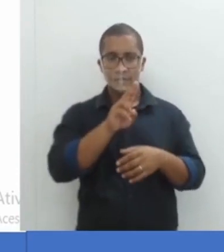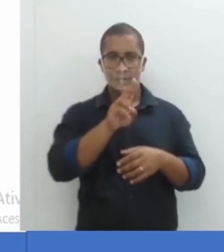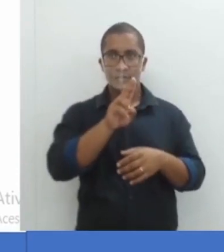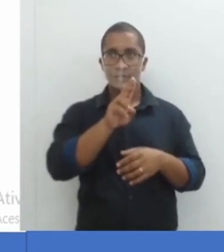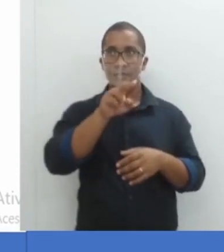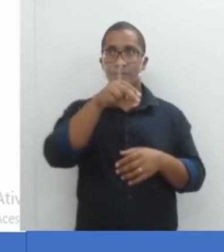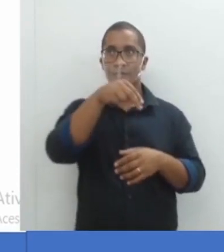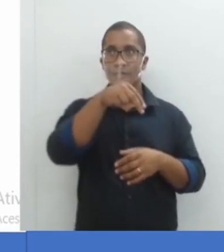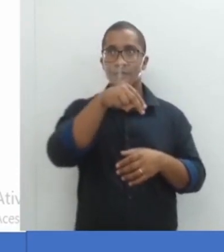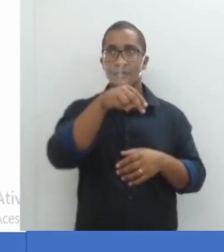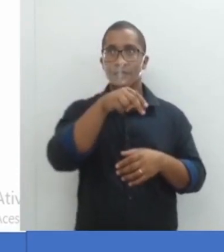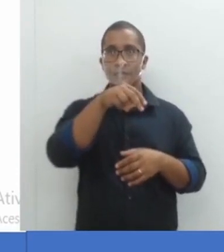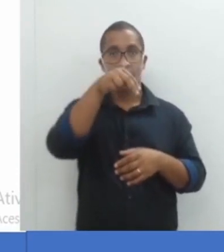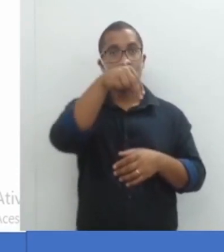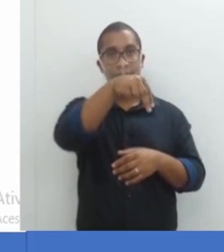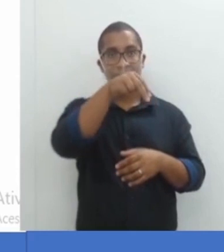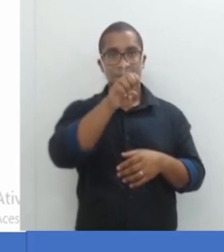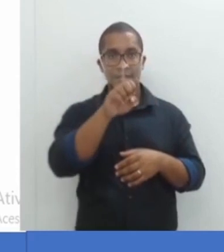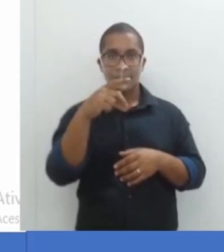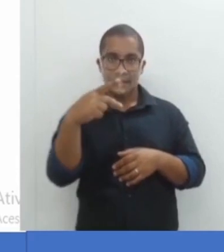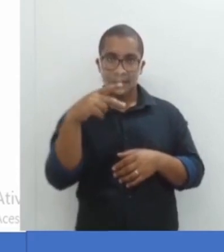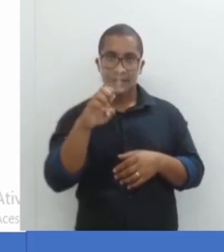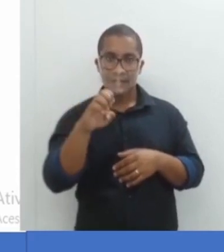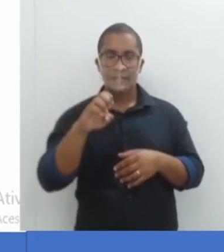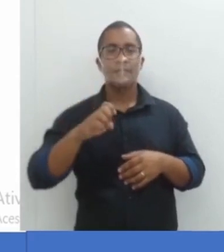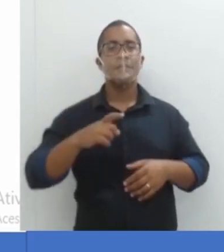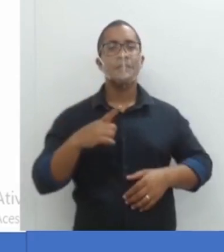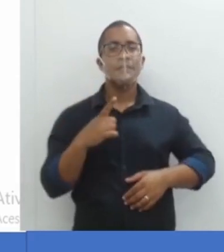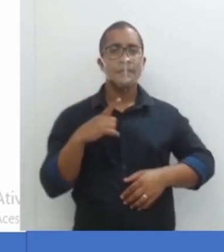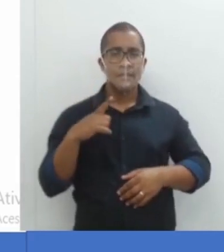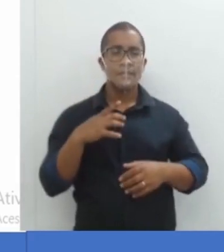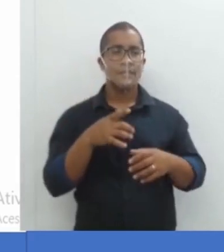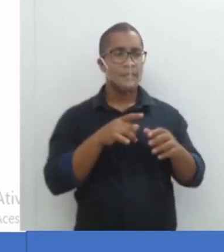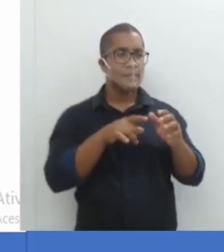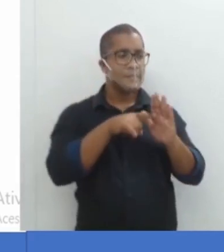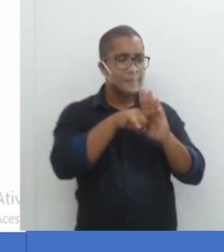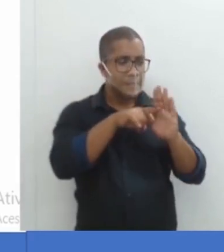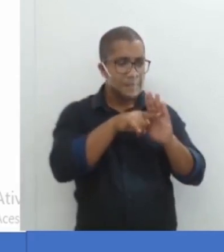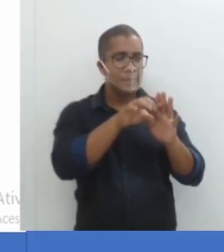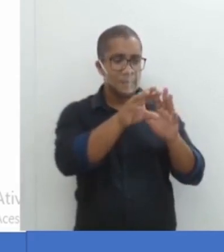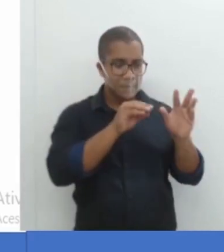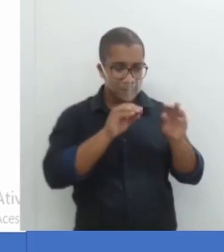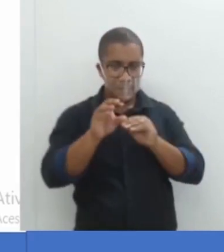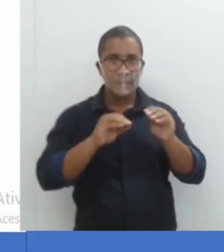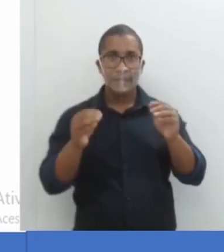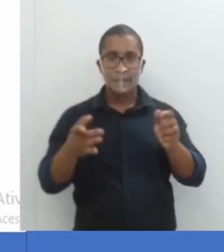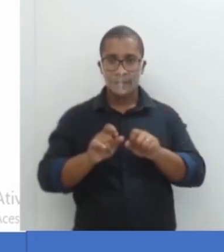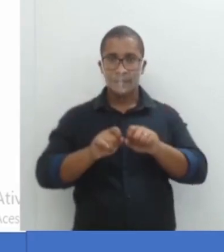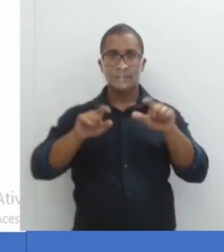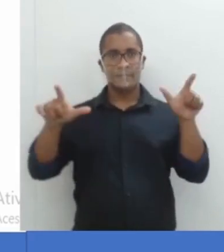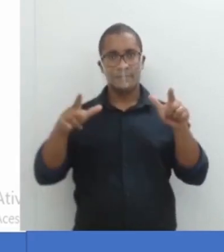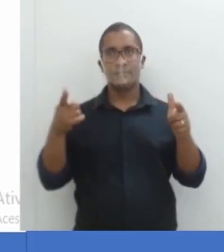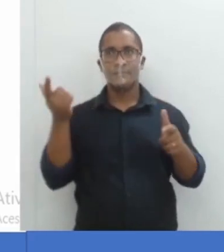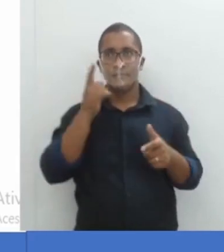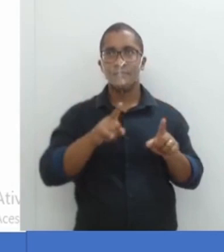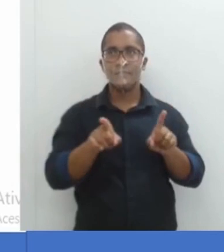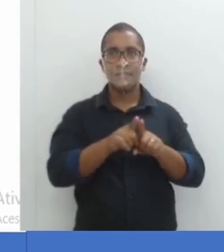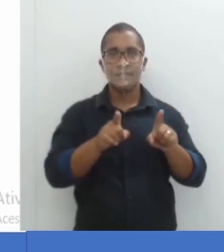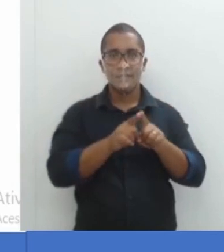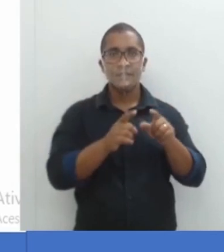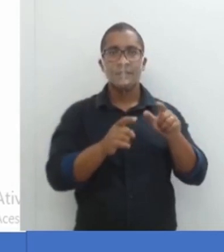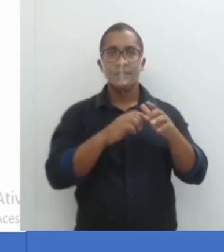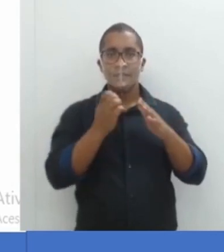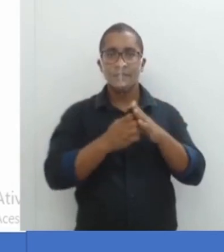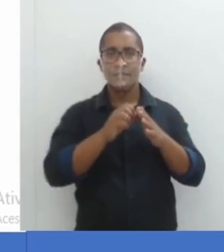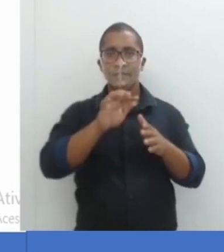Né, foi lá onde eu retirei essas informações exclusivas para vocês, tá certo? A Fundação Joaquim